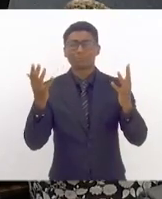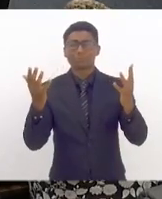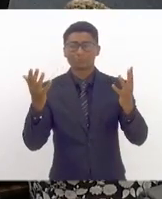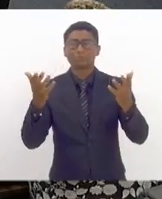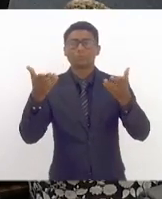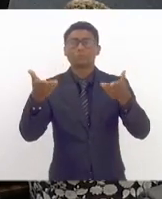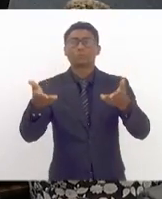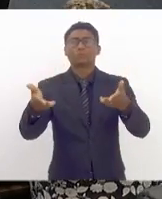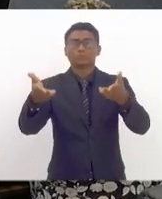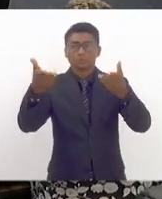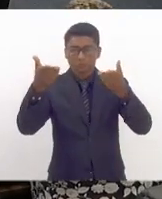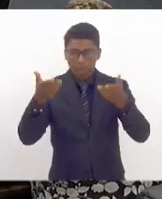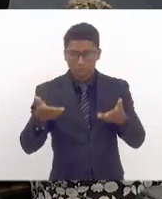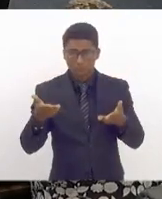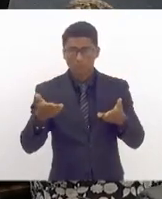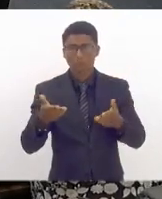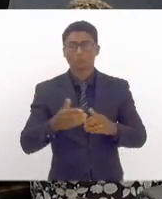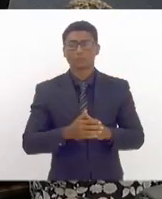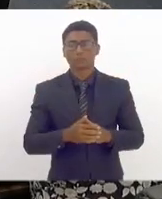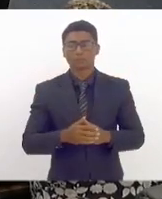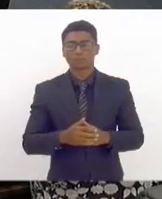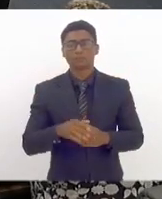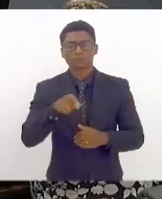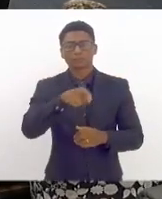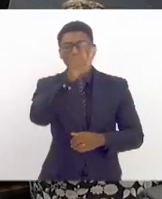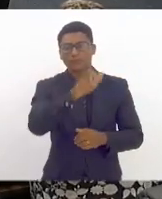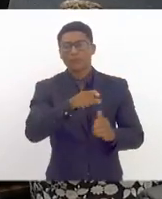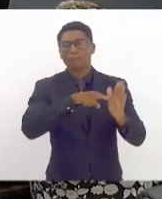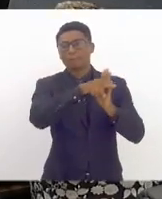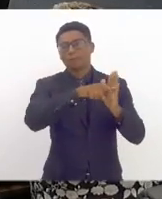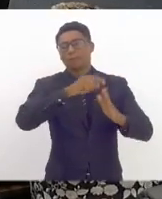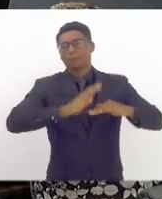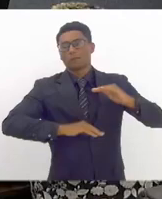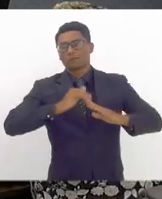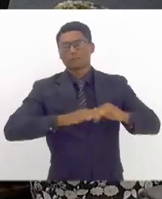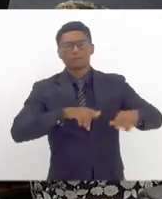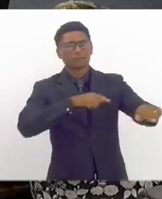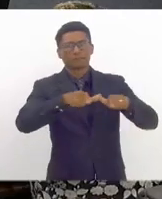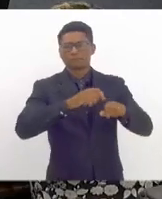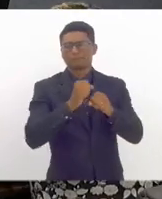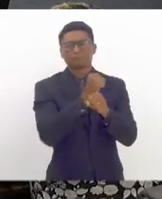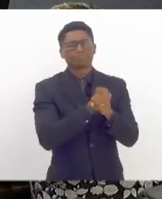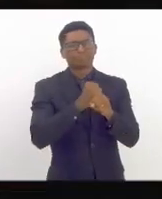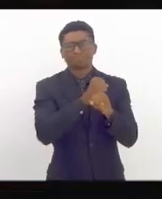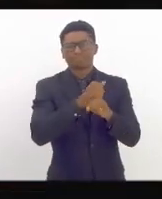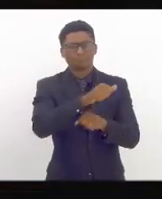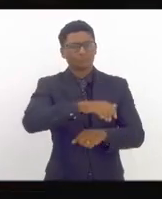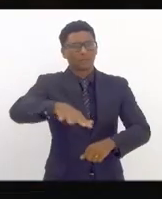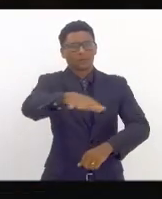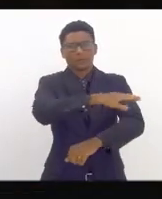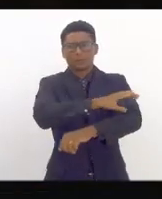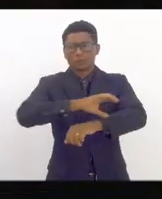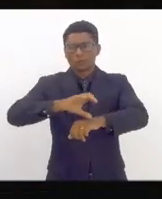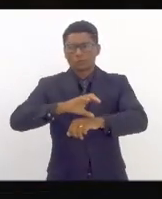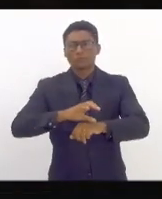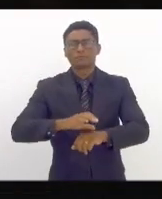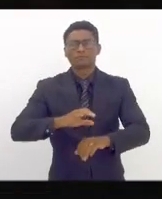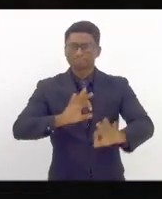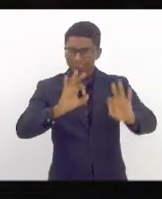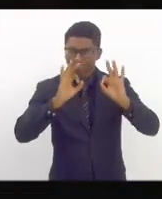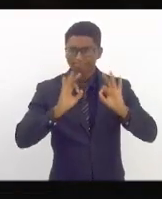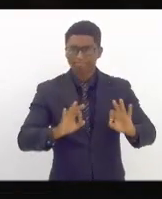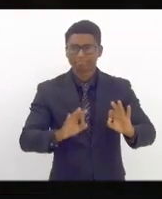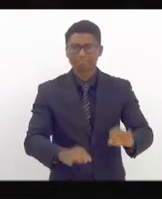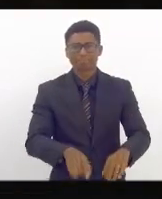essa nova fala que vai falar que é um grande pesquisador que já trabalha há muito tempo no campo cultural e certamente e já